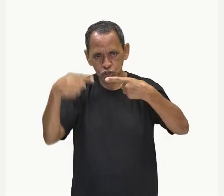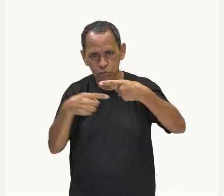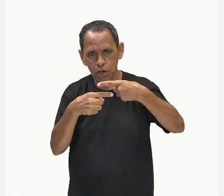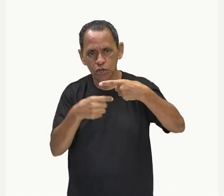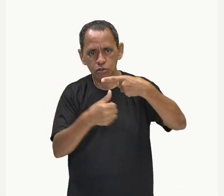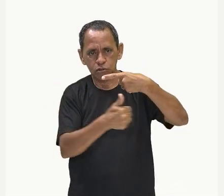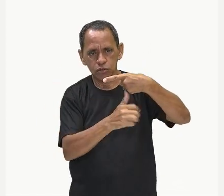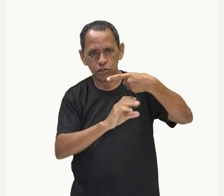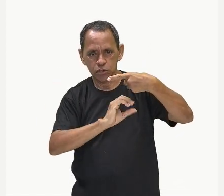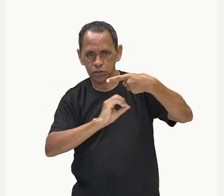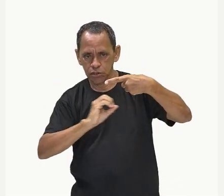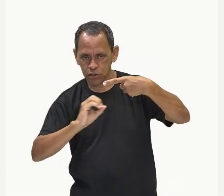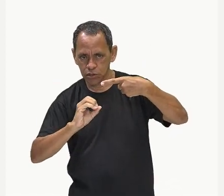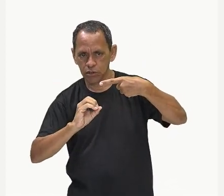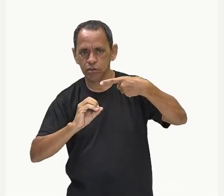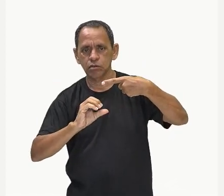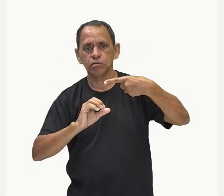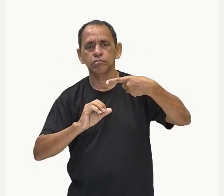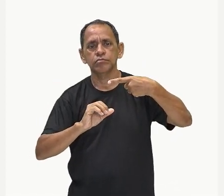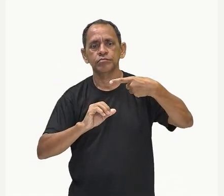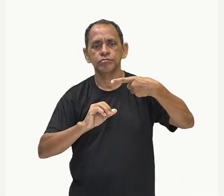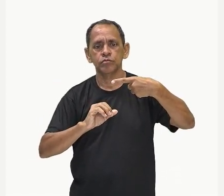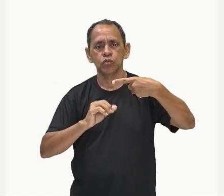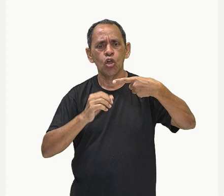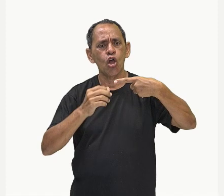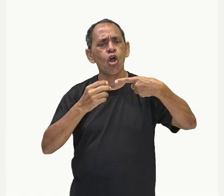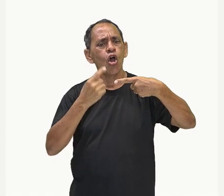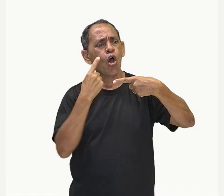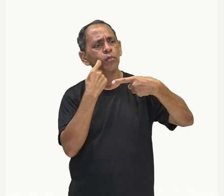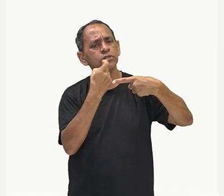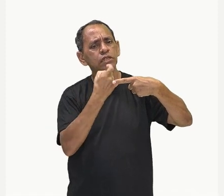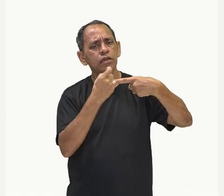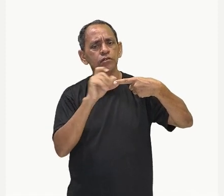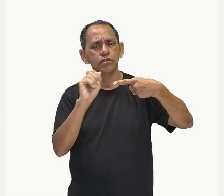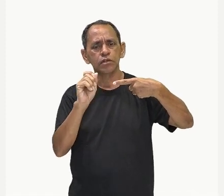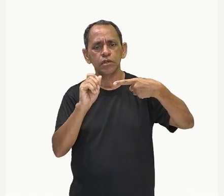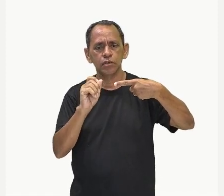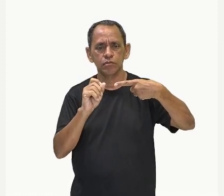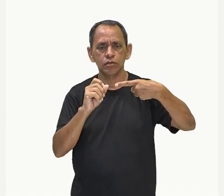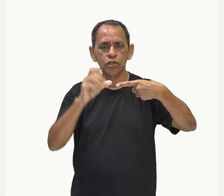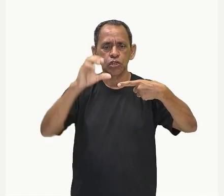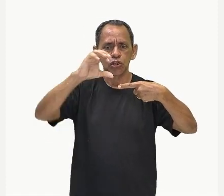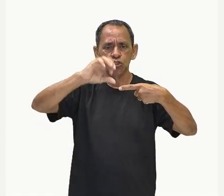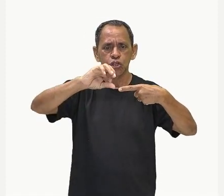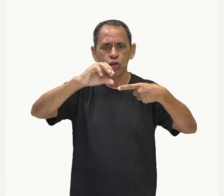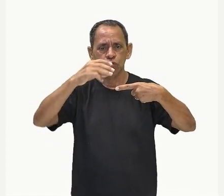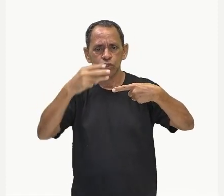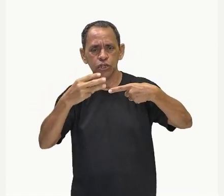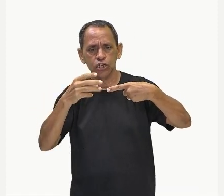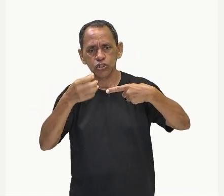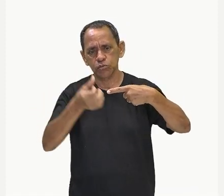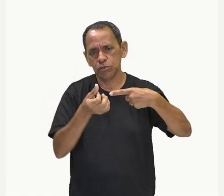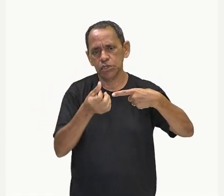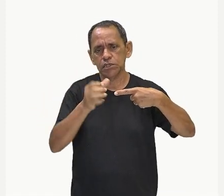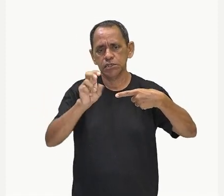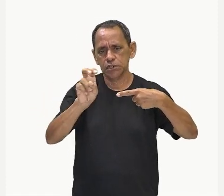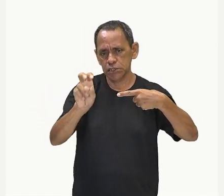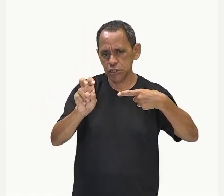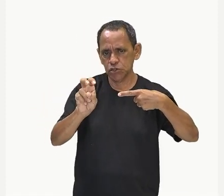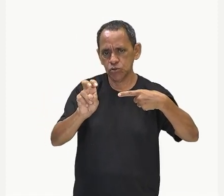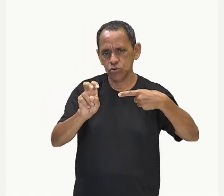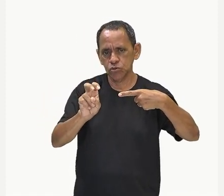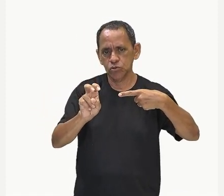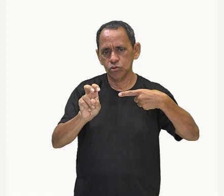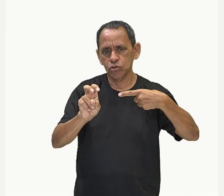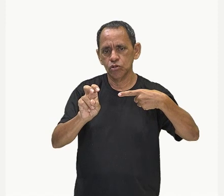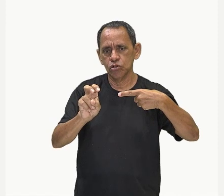9.365. Observando o nosso denominador, ó, é 1.000, tem 3 zeros. Logo, o nosso número também